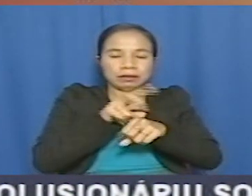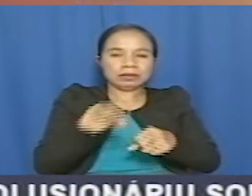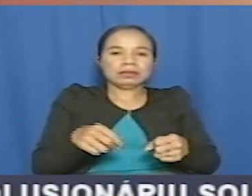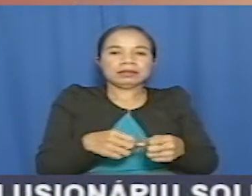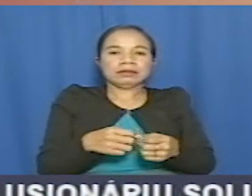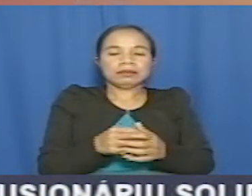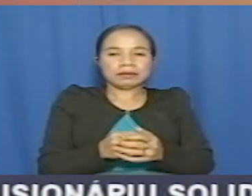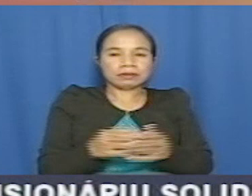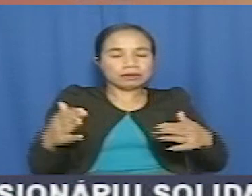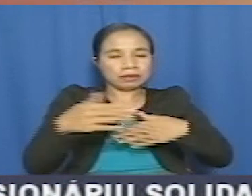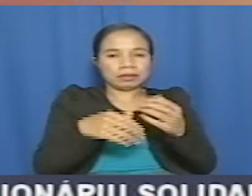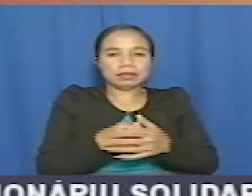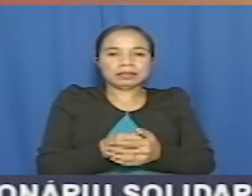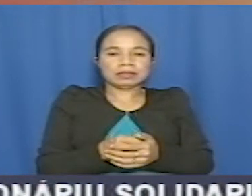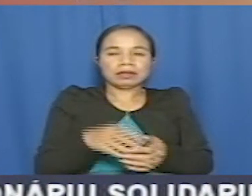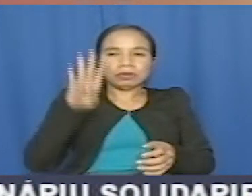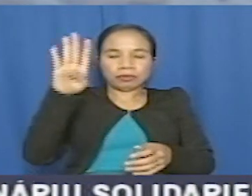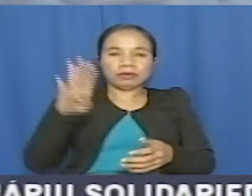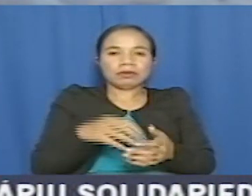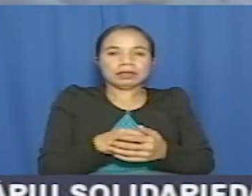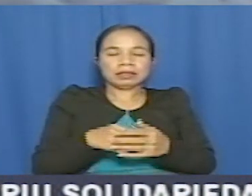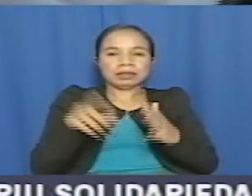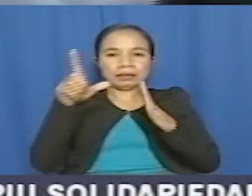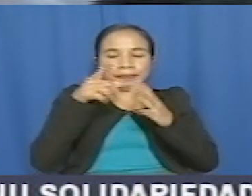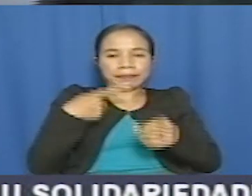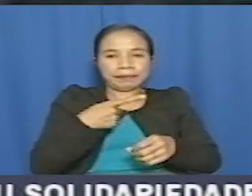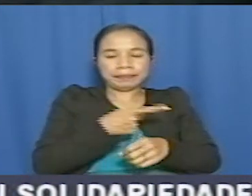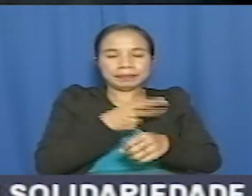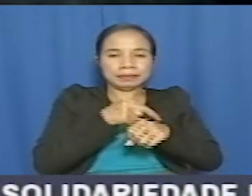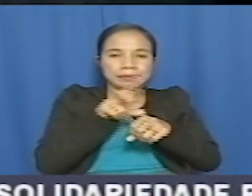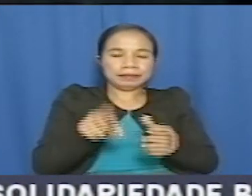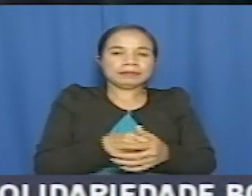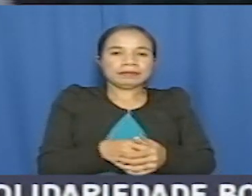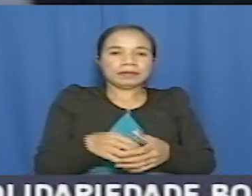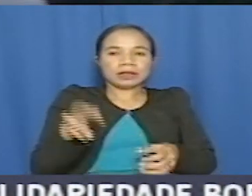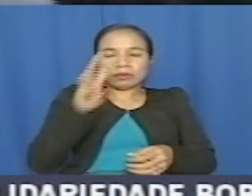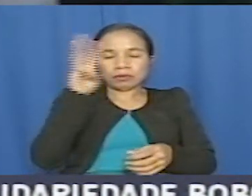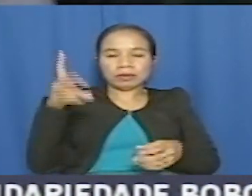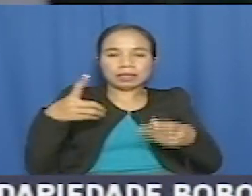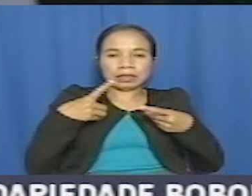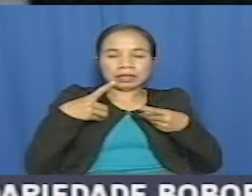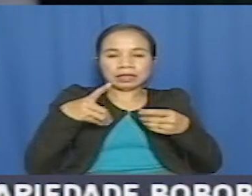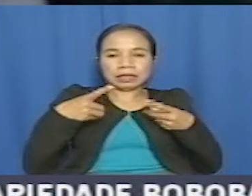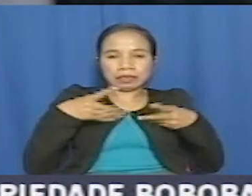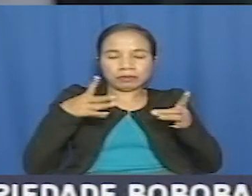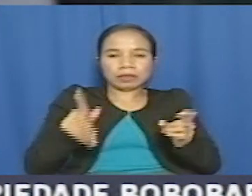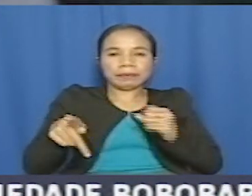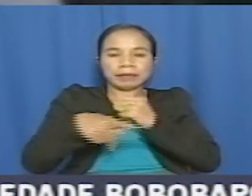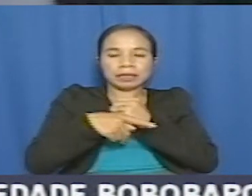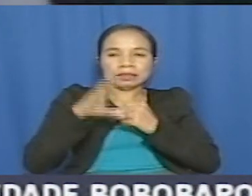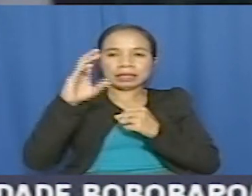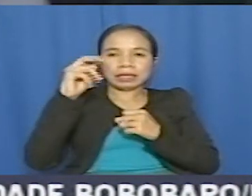a abertura à quarta sessão legislativa. Quarta-feira, deputada bancada CNRT Virgínia